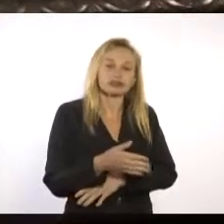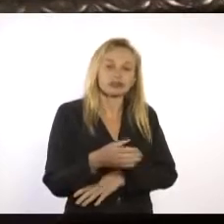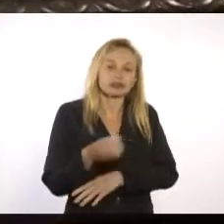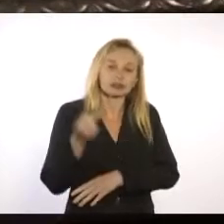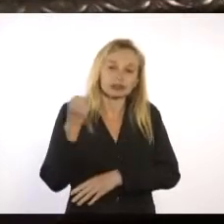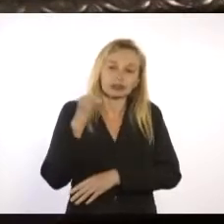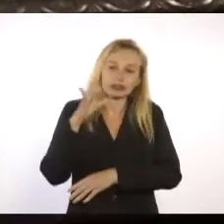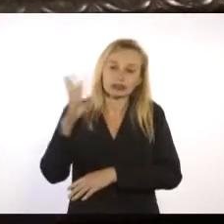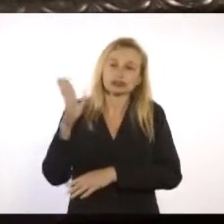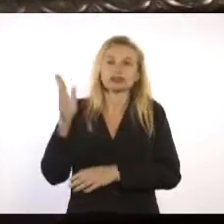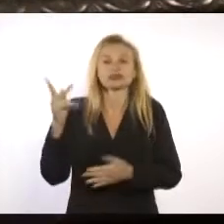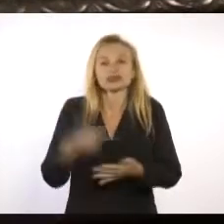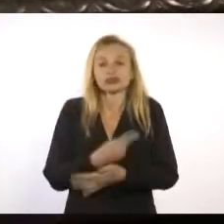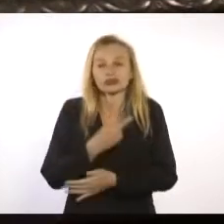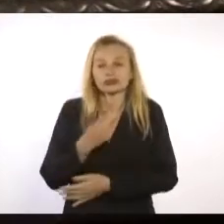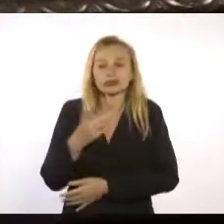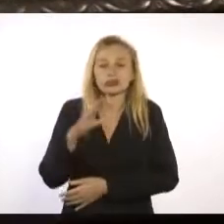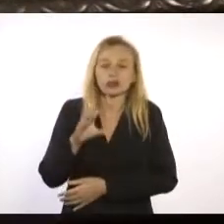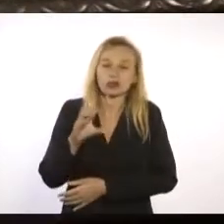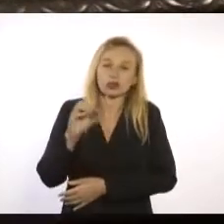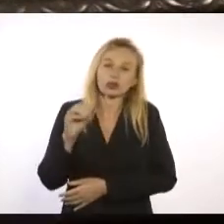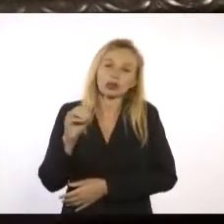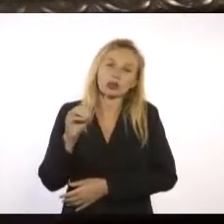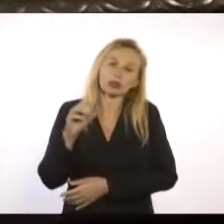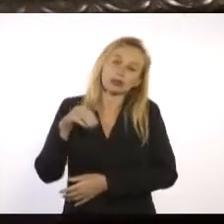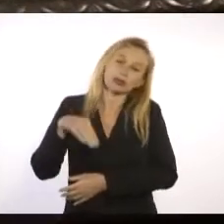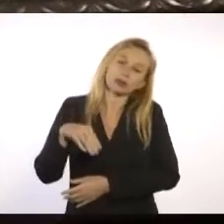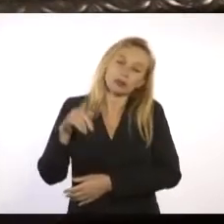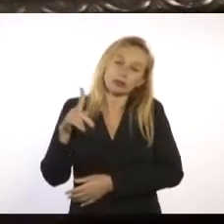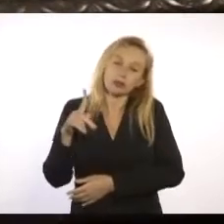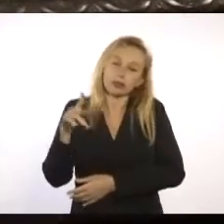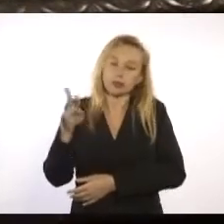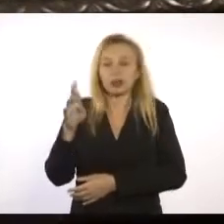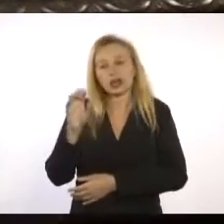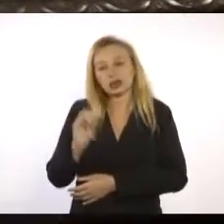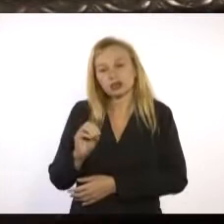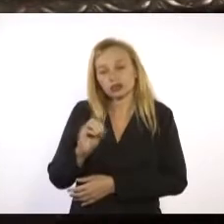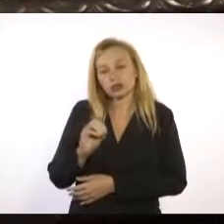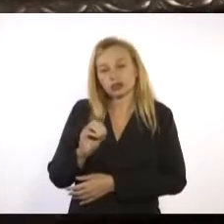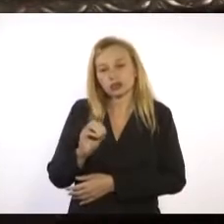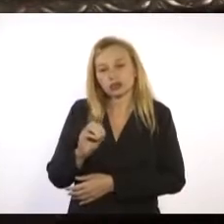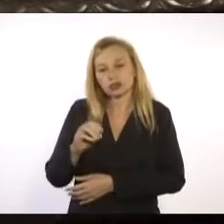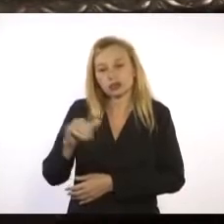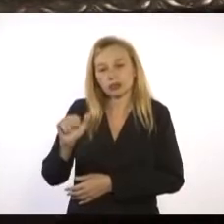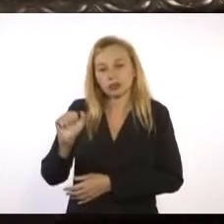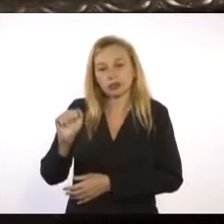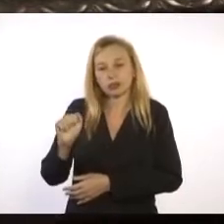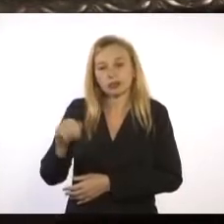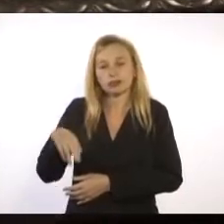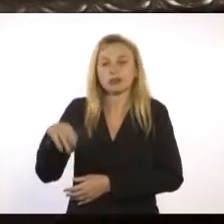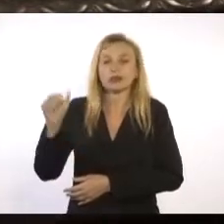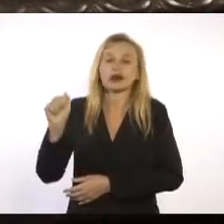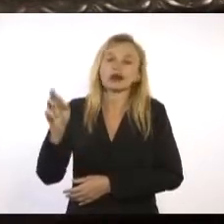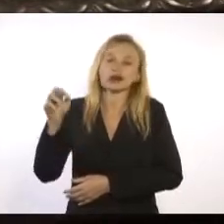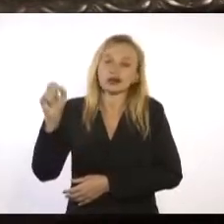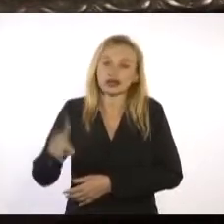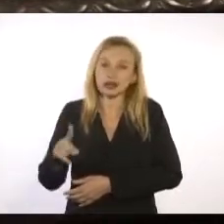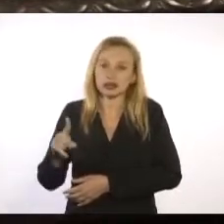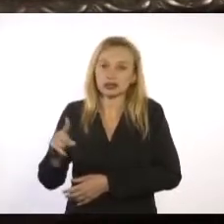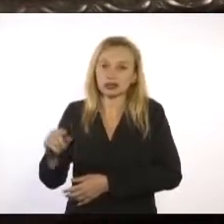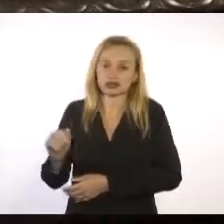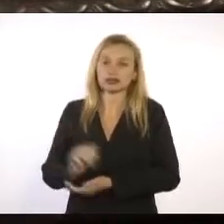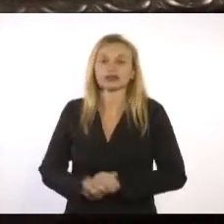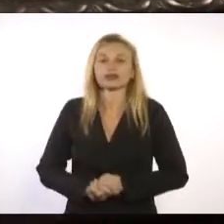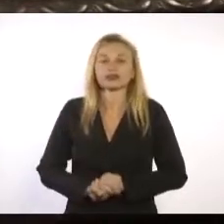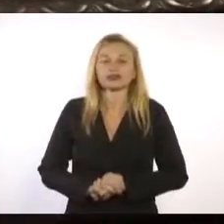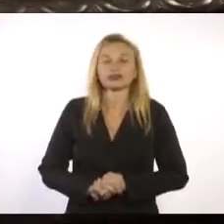no Complexo da Maré. E a gente tem aí as informações absurdas dos